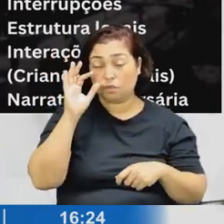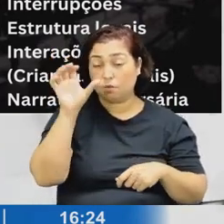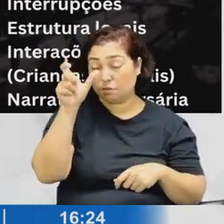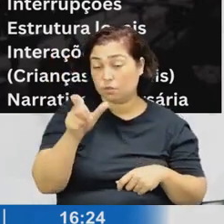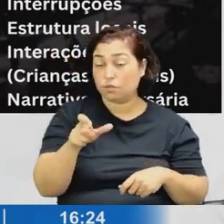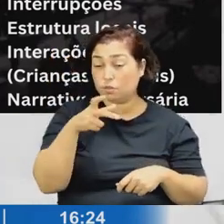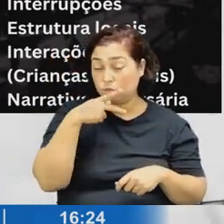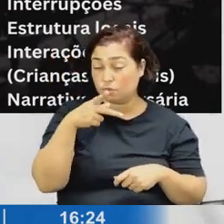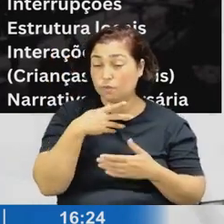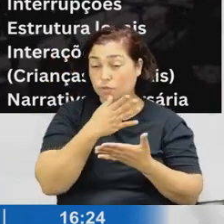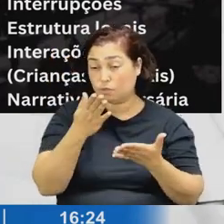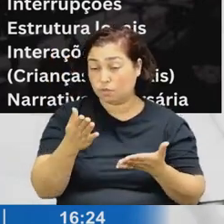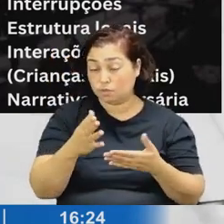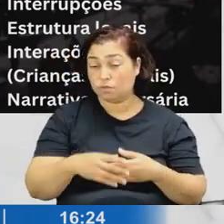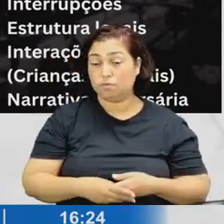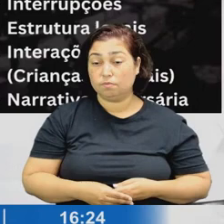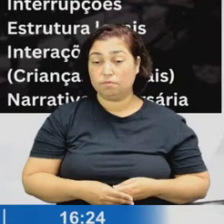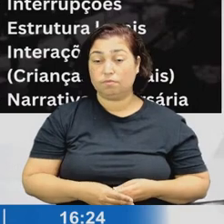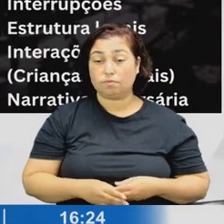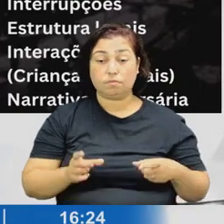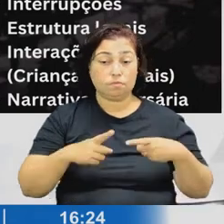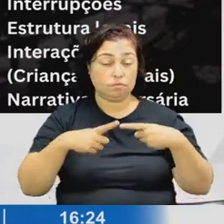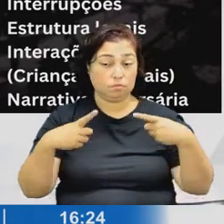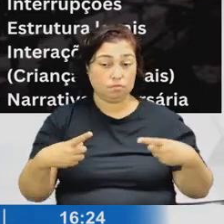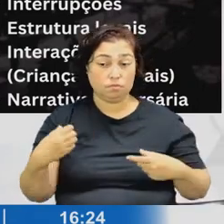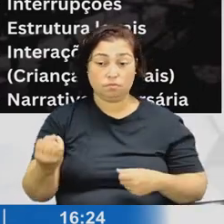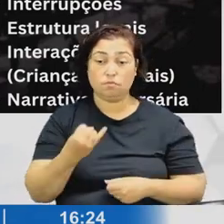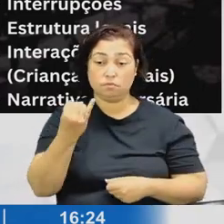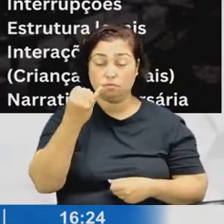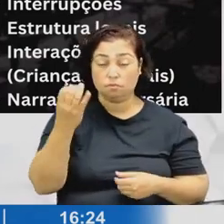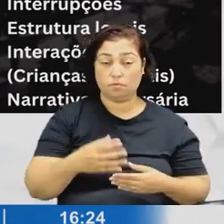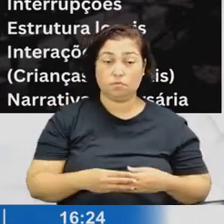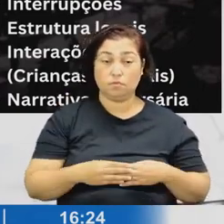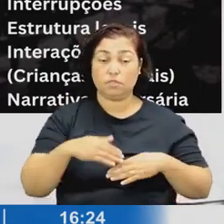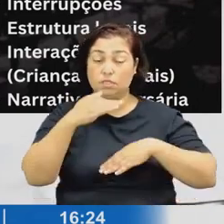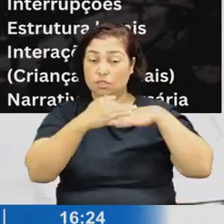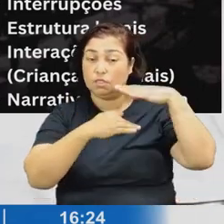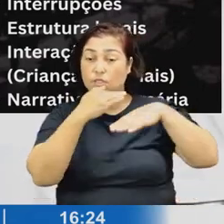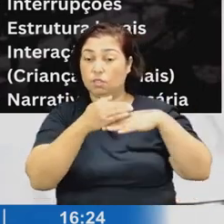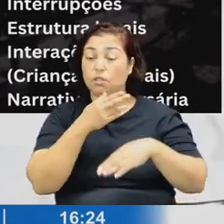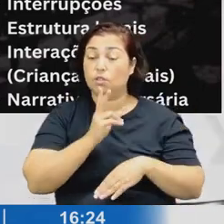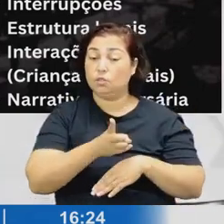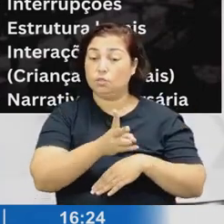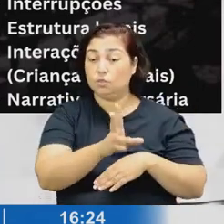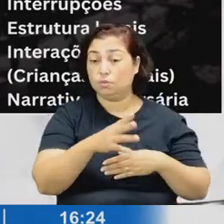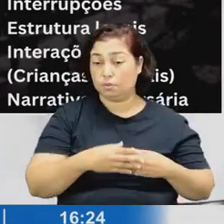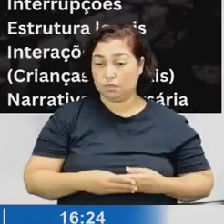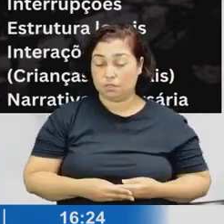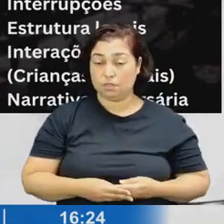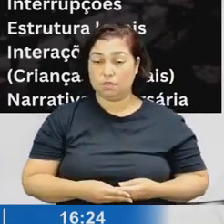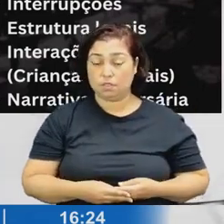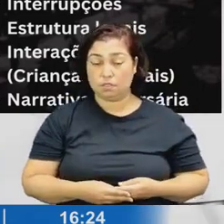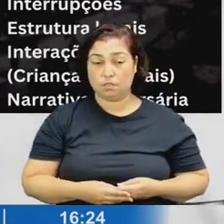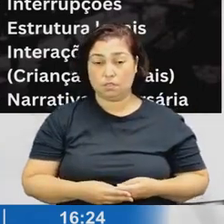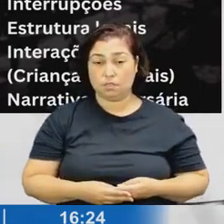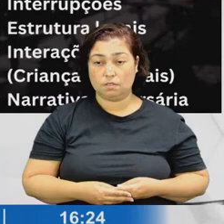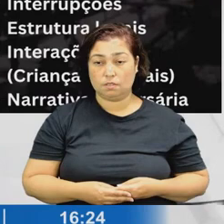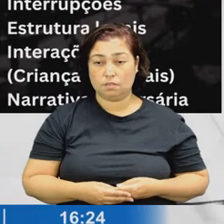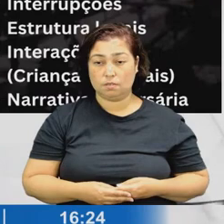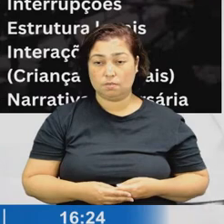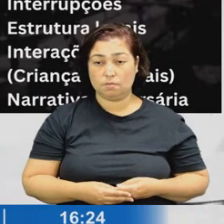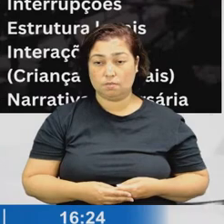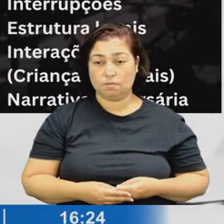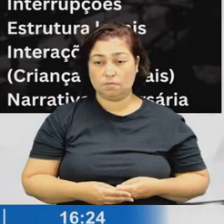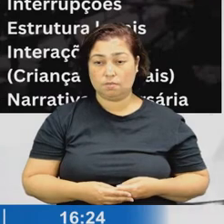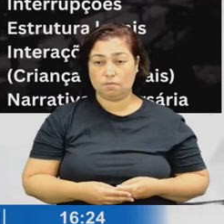tem que saber quais são as coisas mais importantes pegar aquilo ali e construir sempre narrativa de defesa na ativa